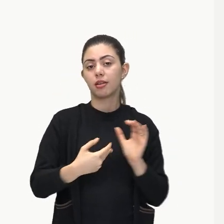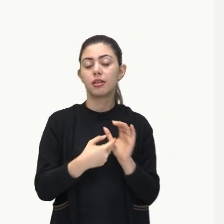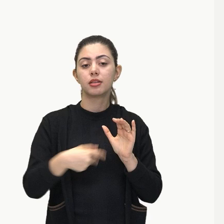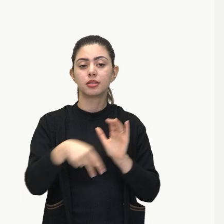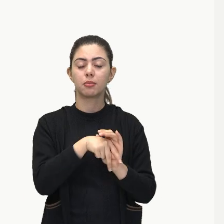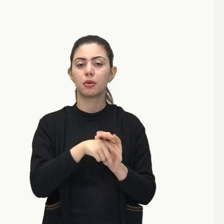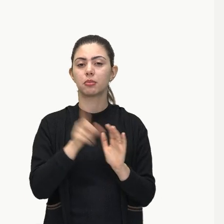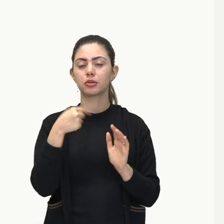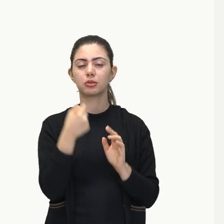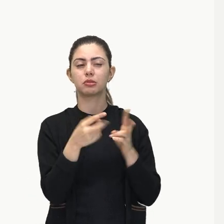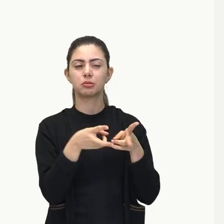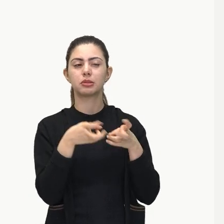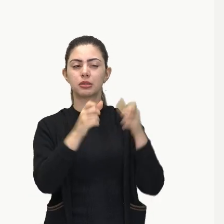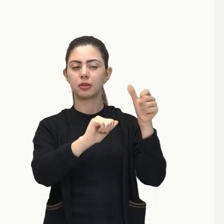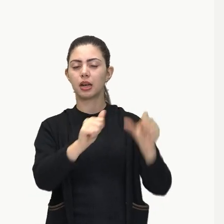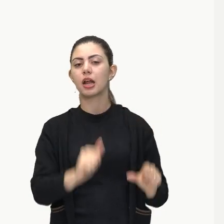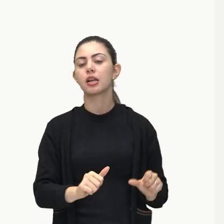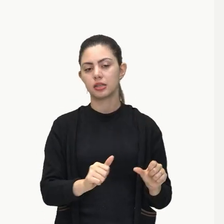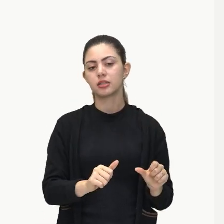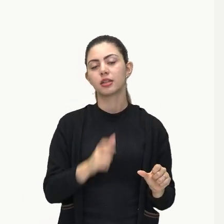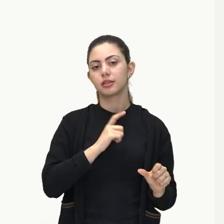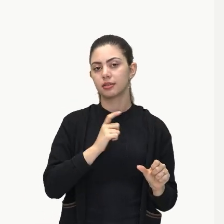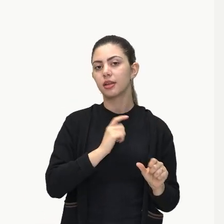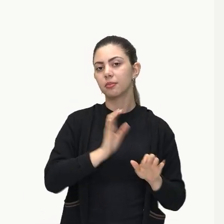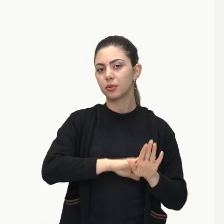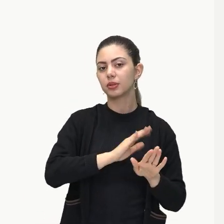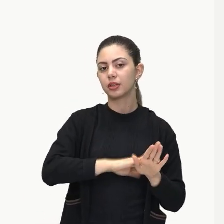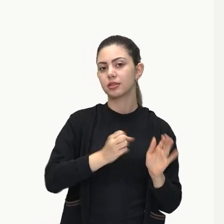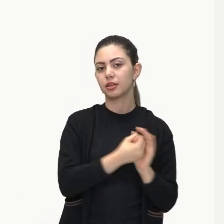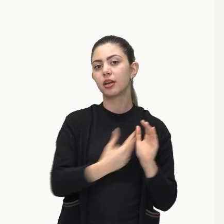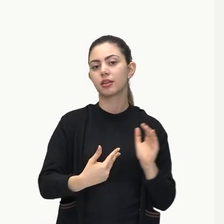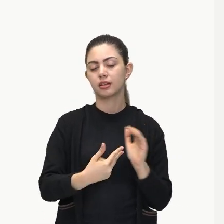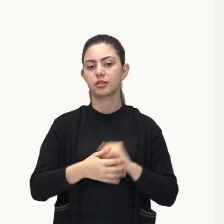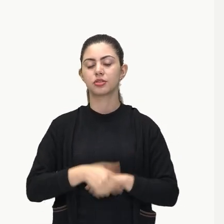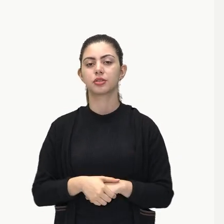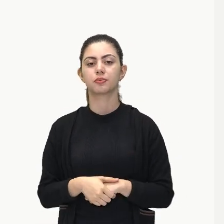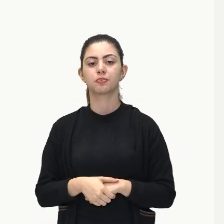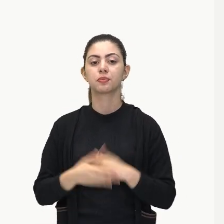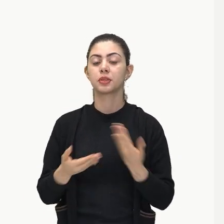primeira vista, passam bastante despercebidos. Então, a gente tem a